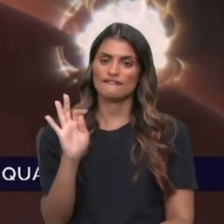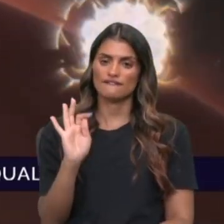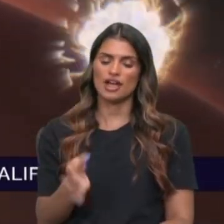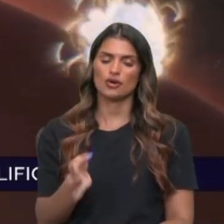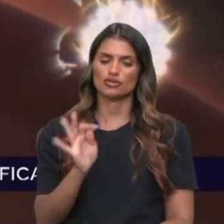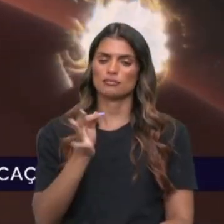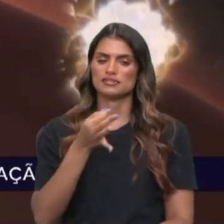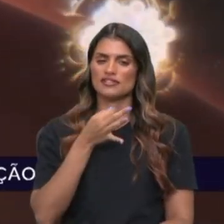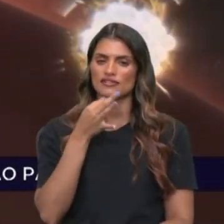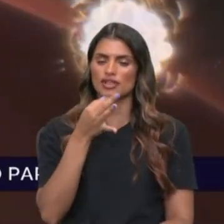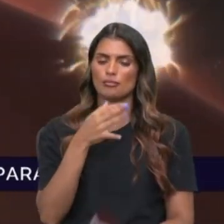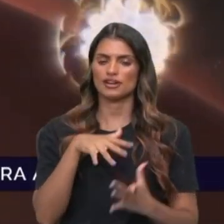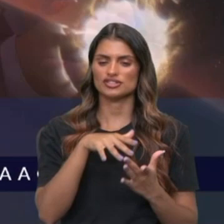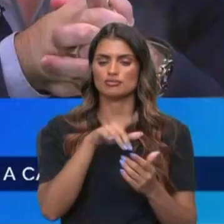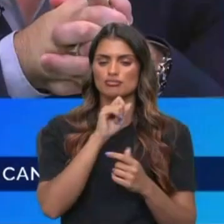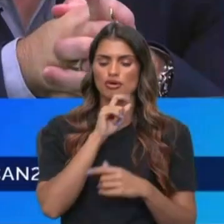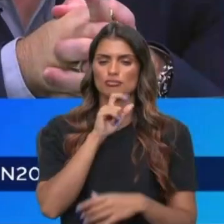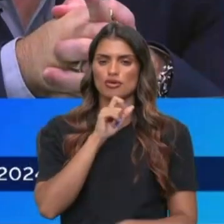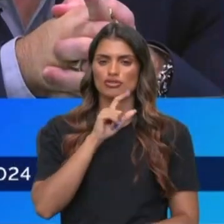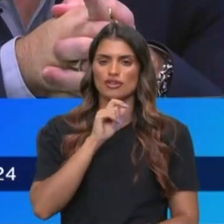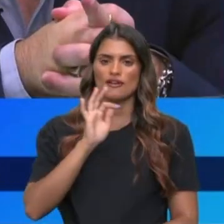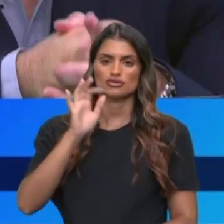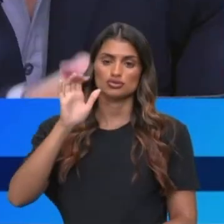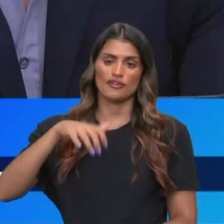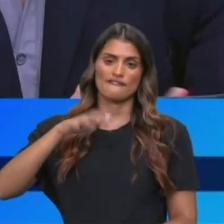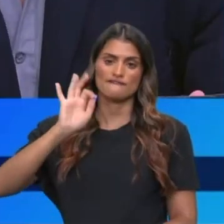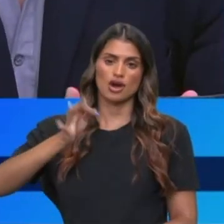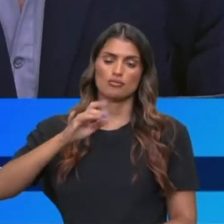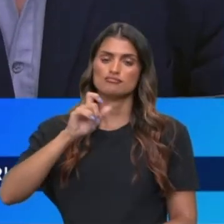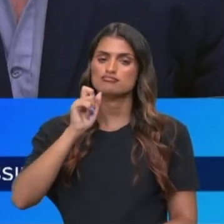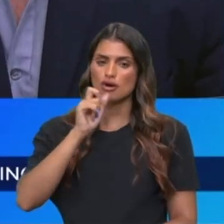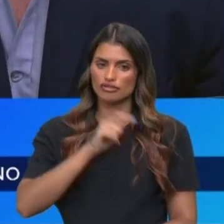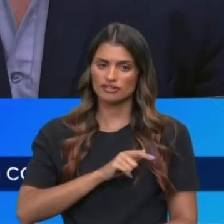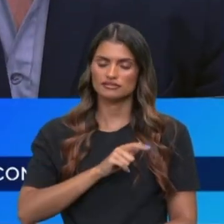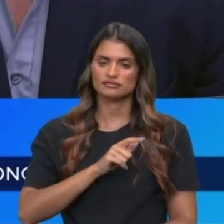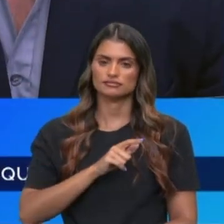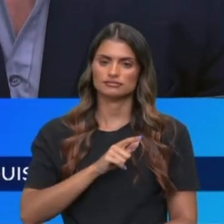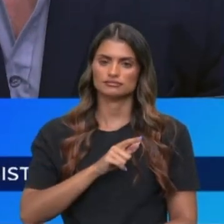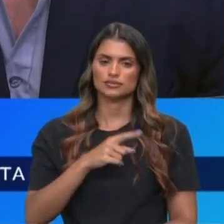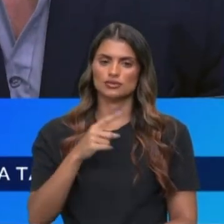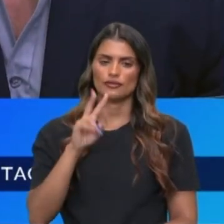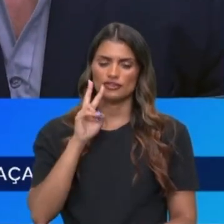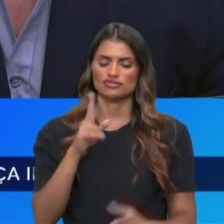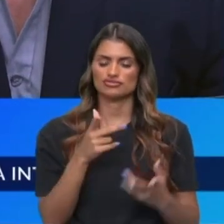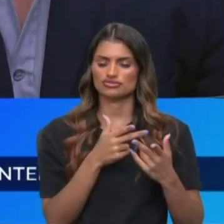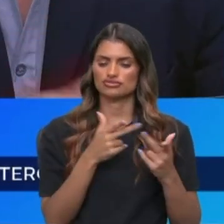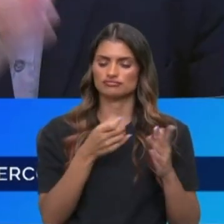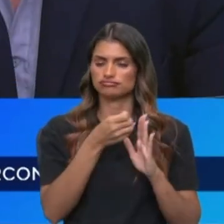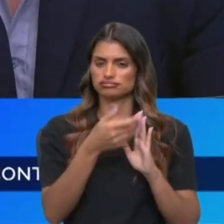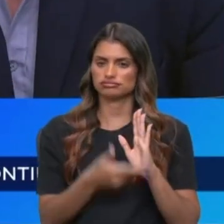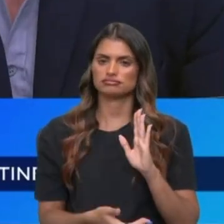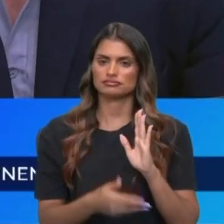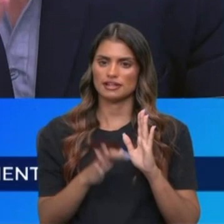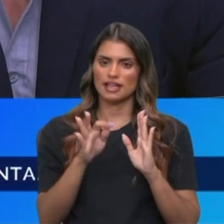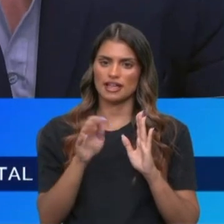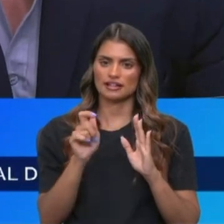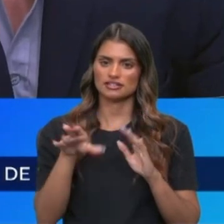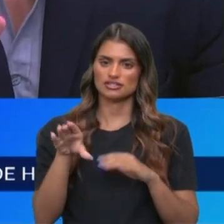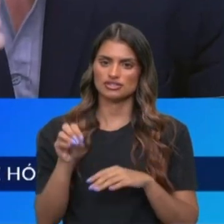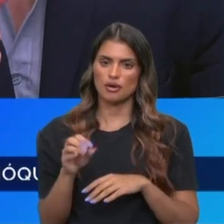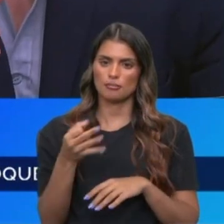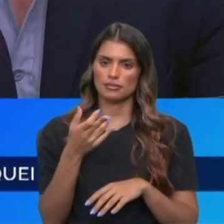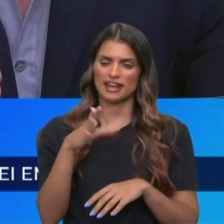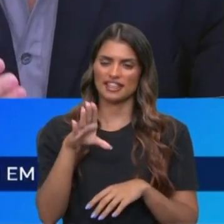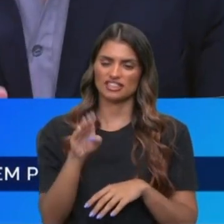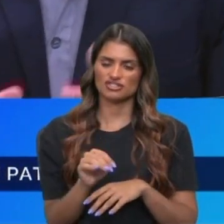falar de um exoplaneta em que pode chover ferro. E trago aqui só para ver a diversidade que nós temos de exoplanetas. Não temos nenhum como este